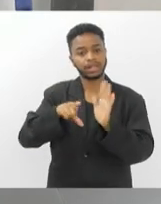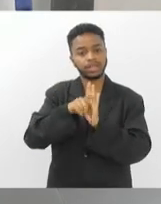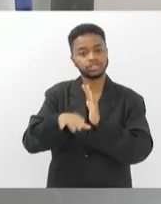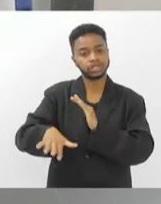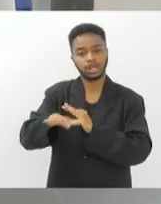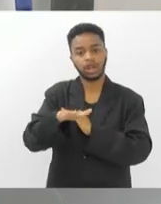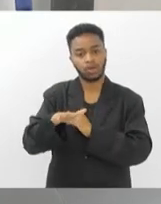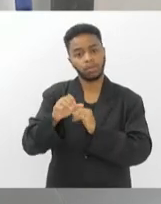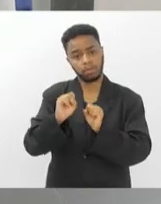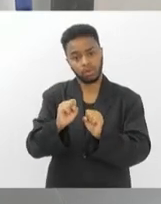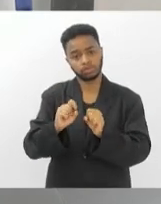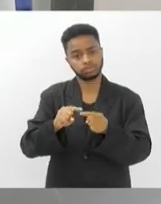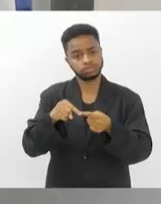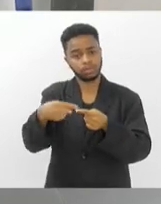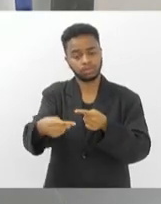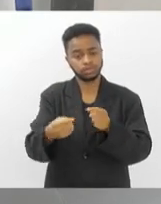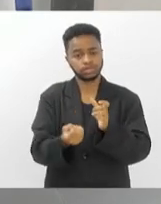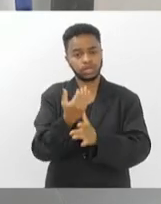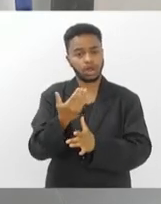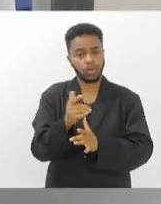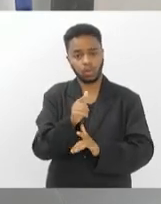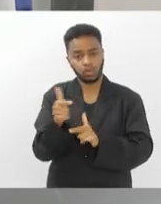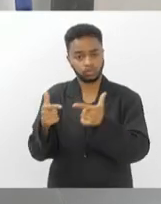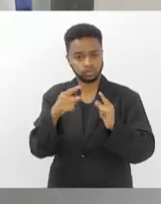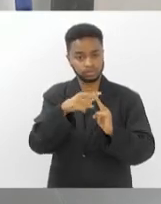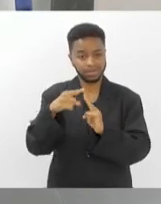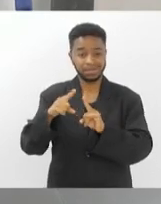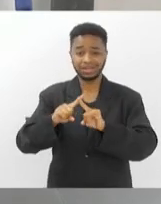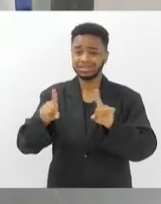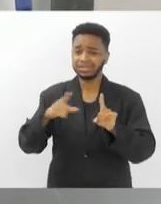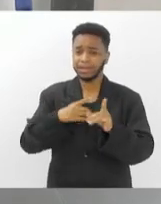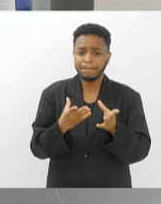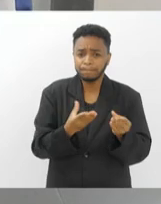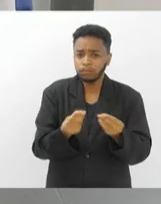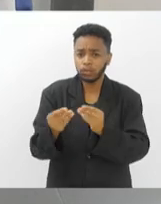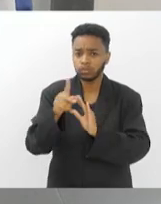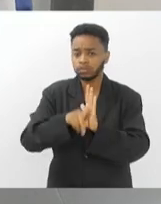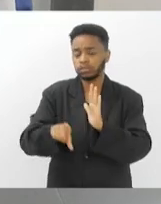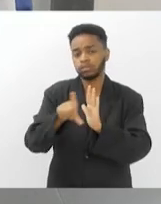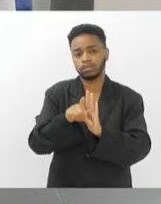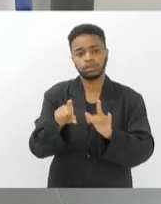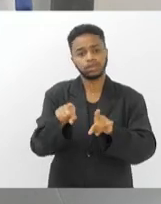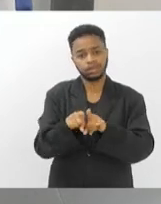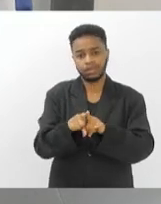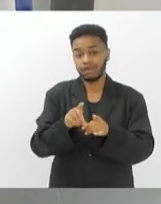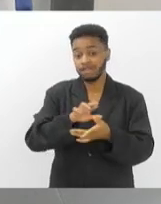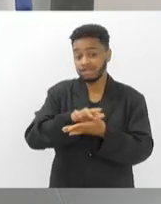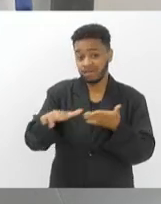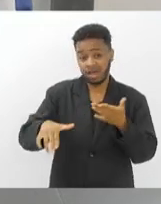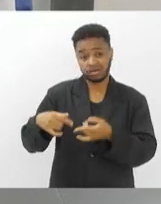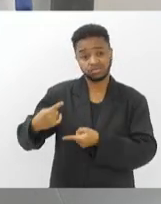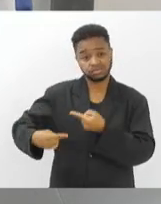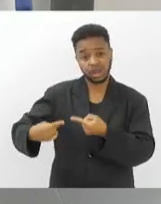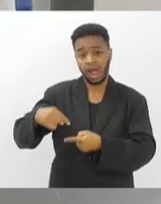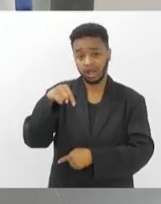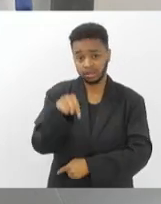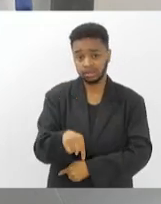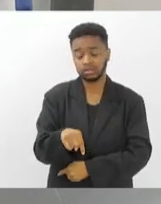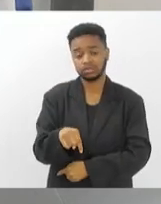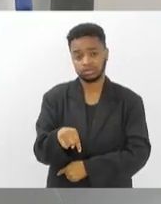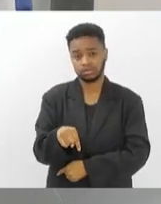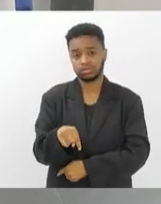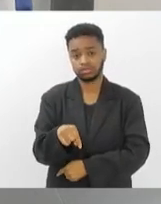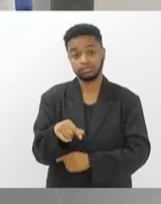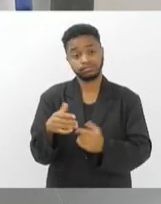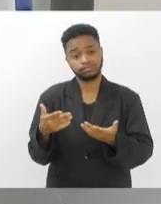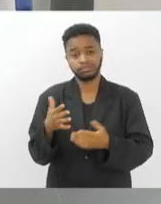gente não possa fazer lei posterior mais específica. Mas são muitos projetos tramitando, inclusive o deputado Júlio, e